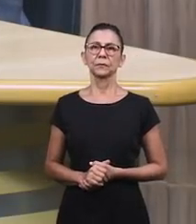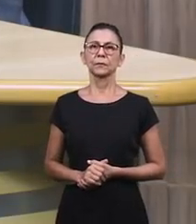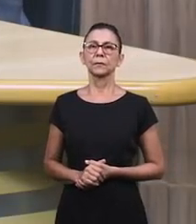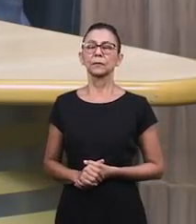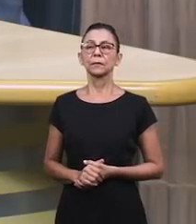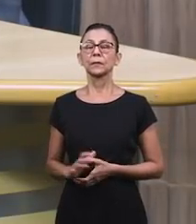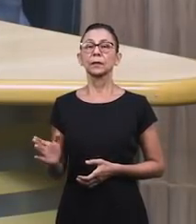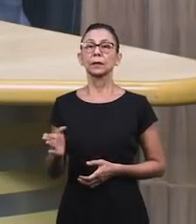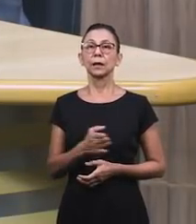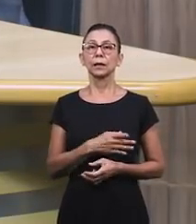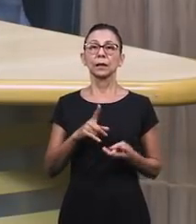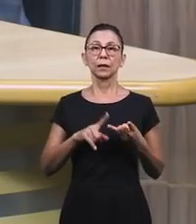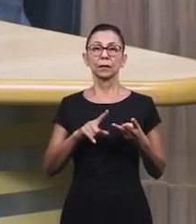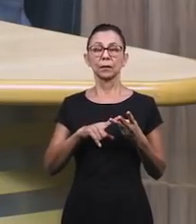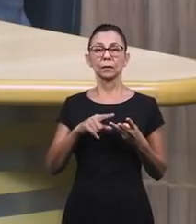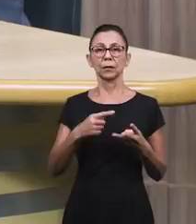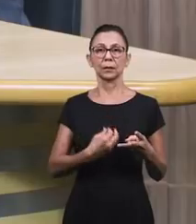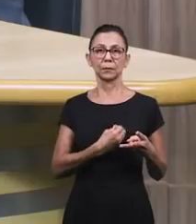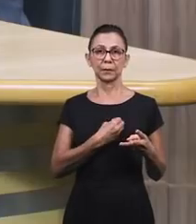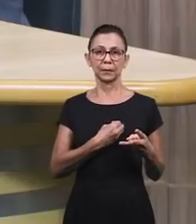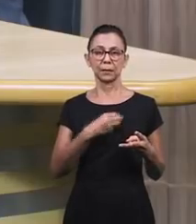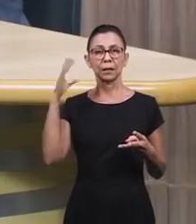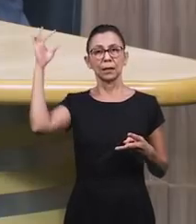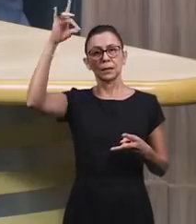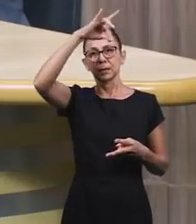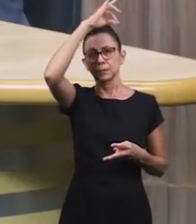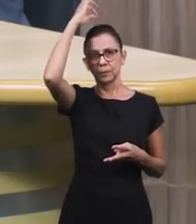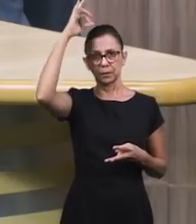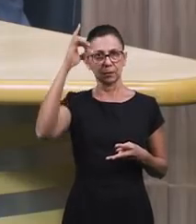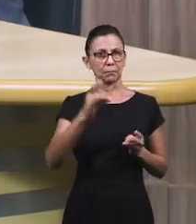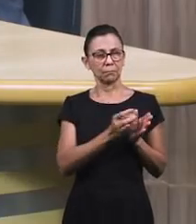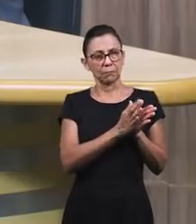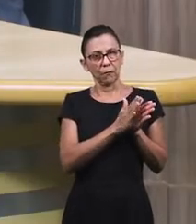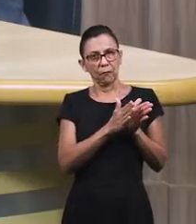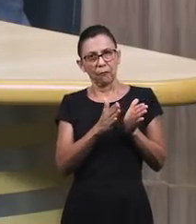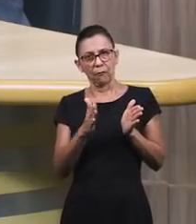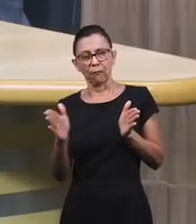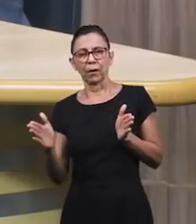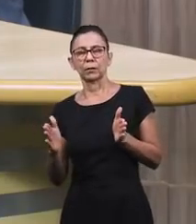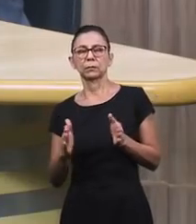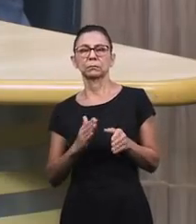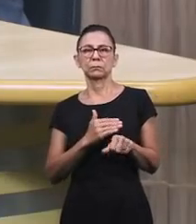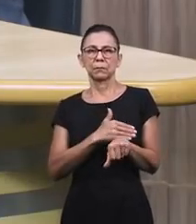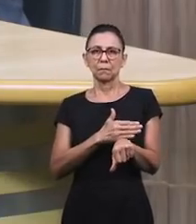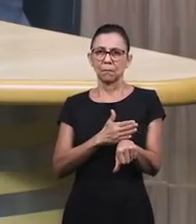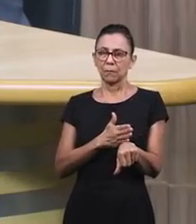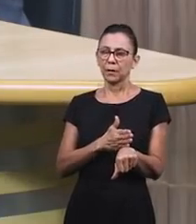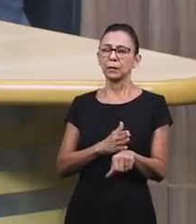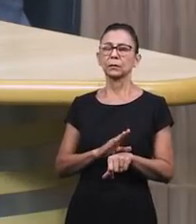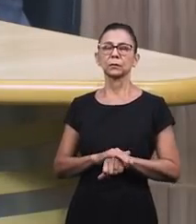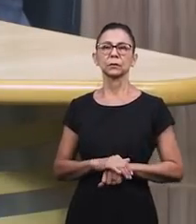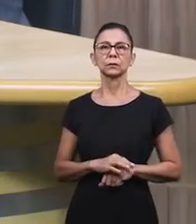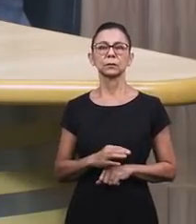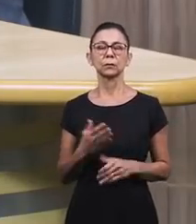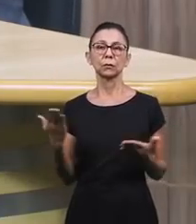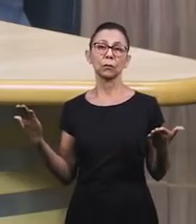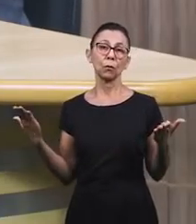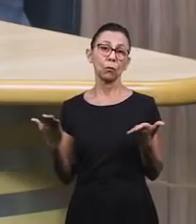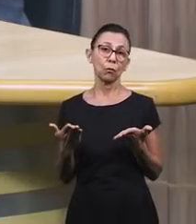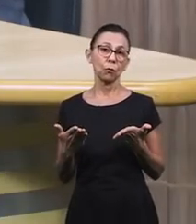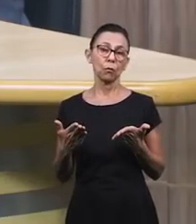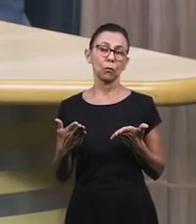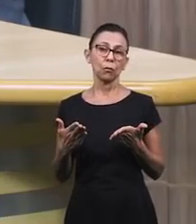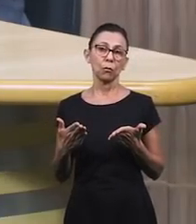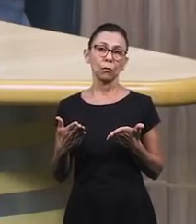a presença agora do Espírito Santo. E vários momentos, né? Nós vemos que hoje nós estamos no derramamento do